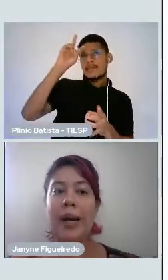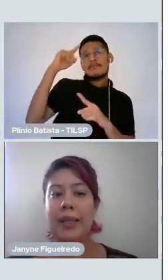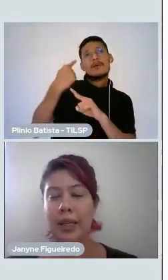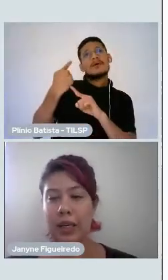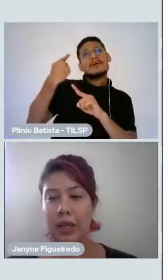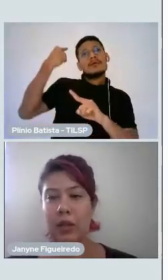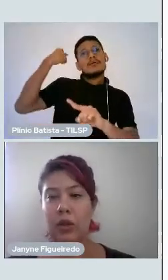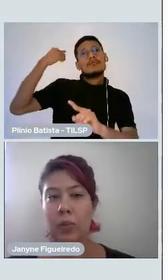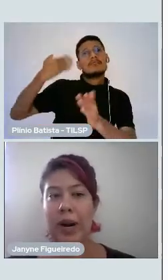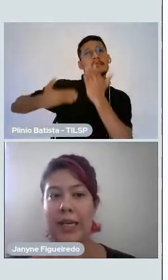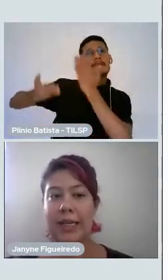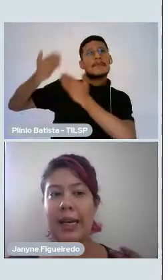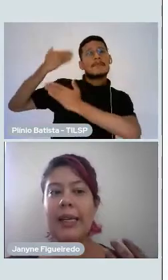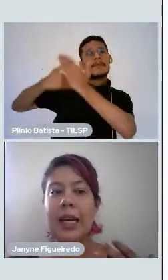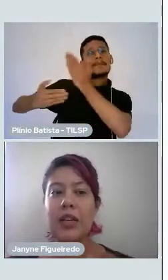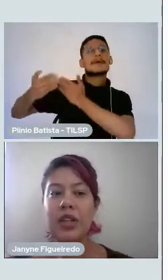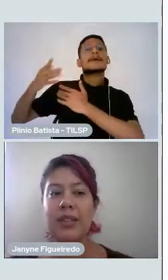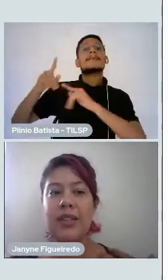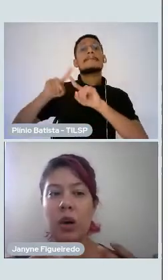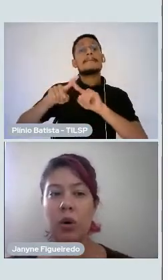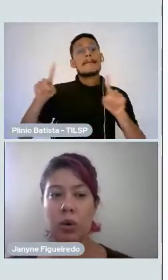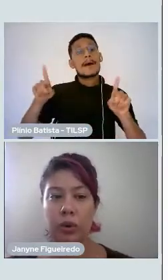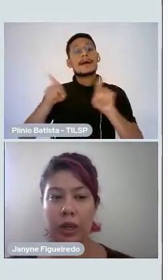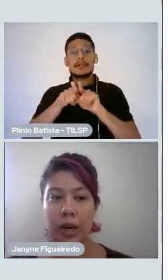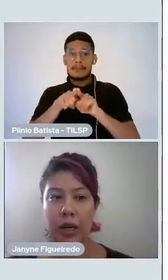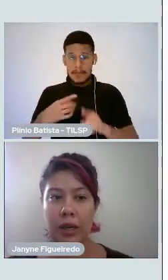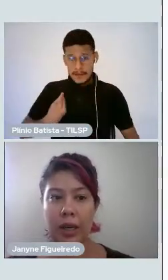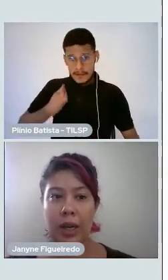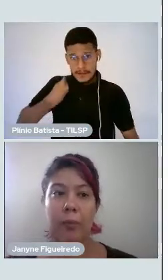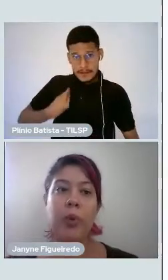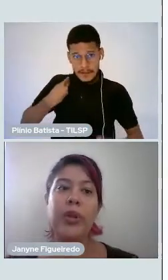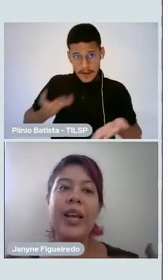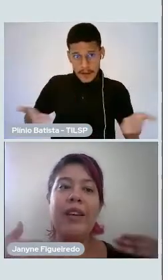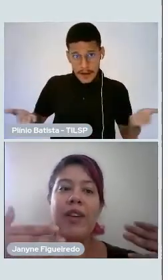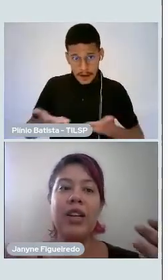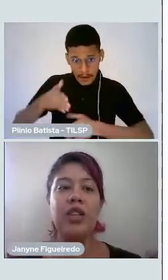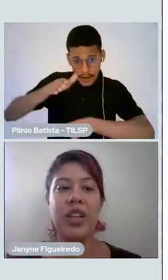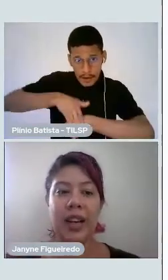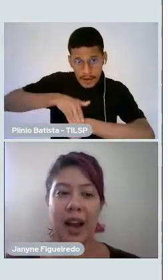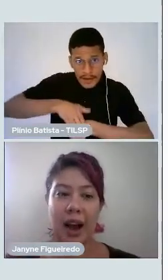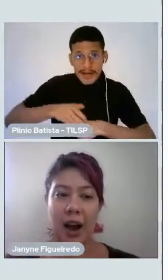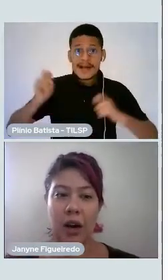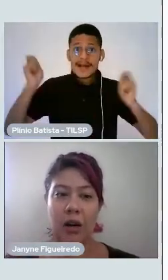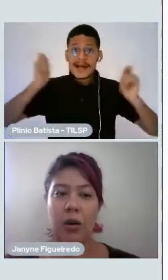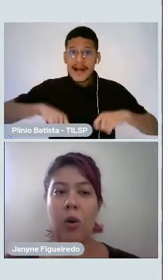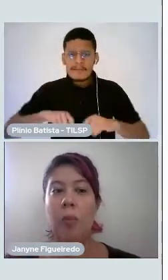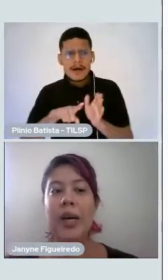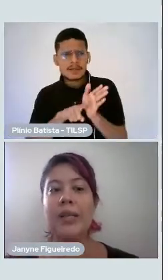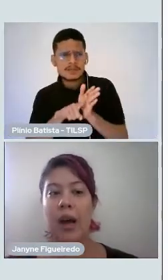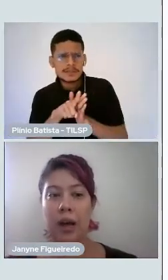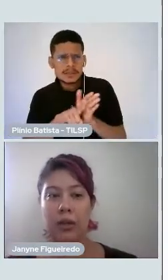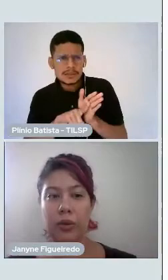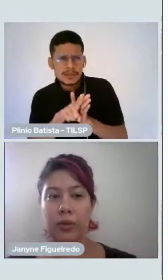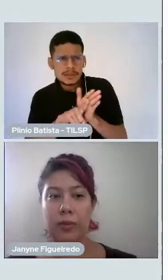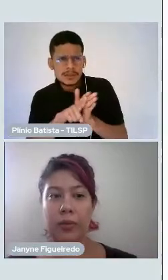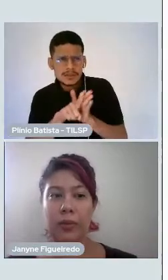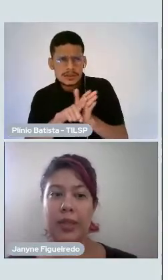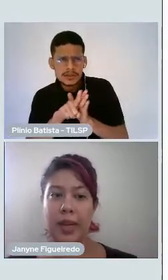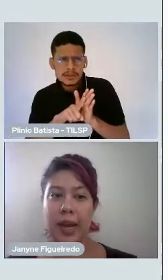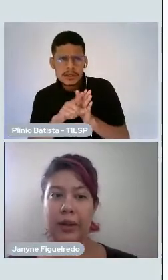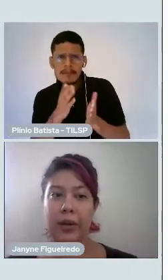como a partir do presente que a gente se encontra, poder investigar o